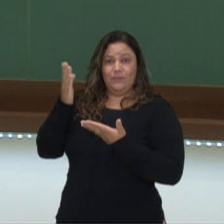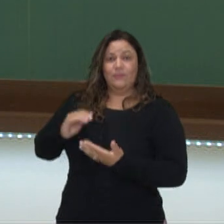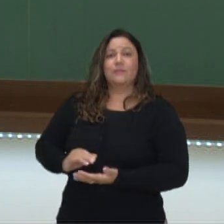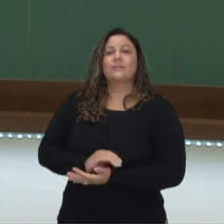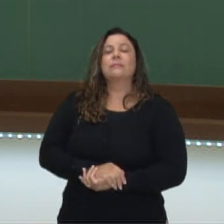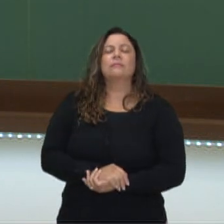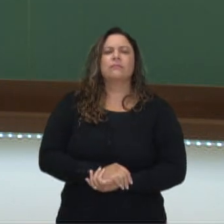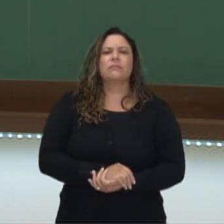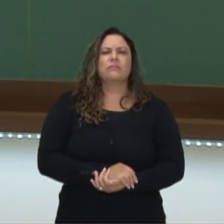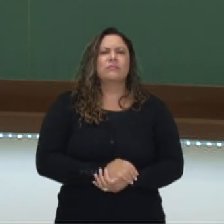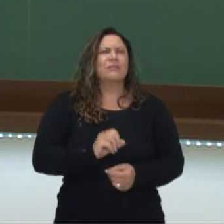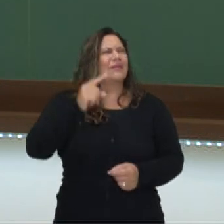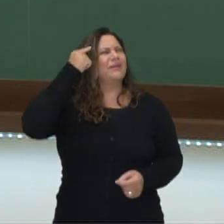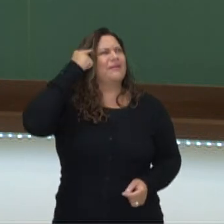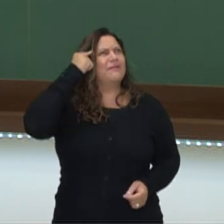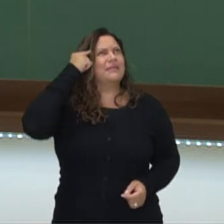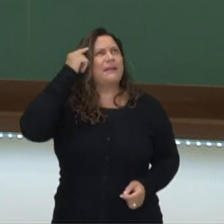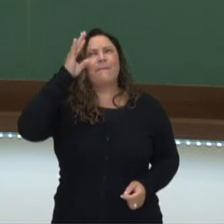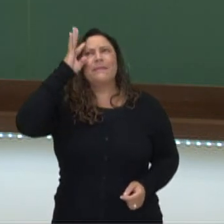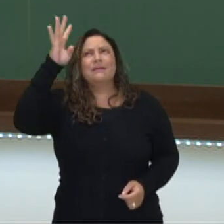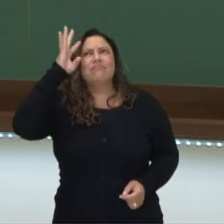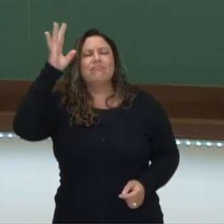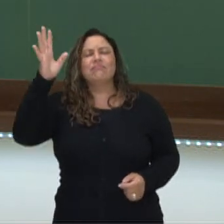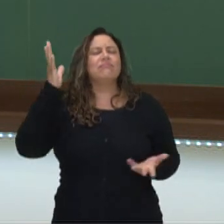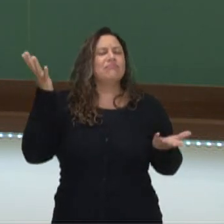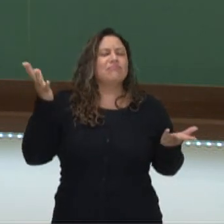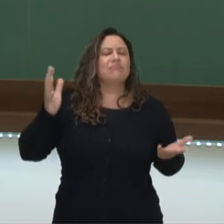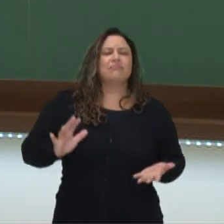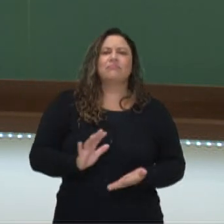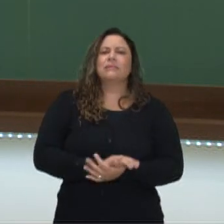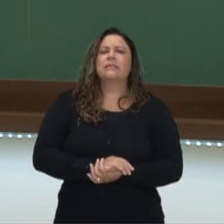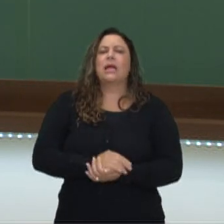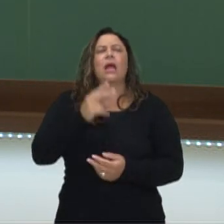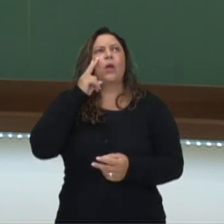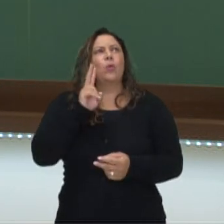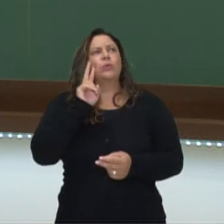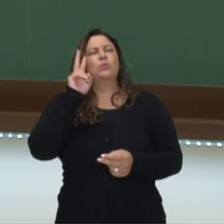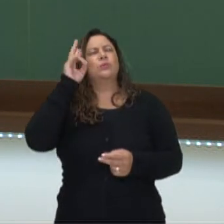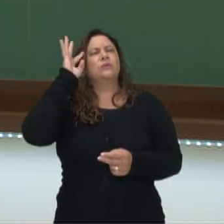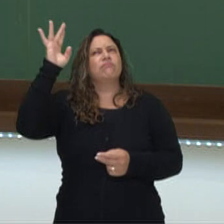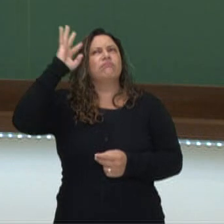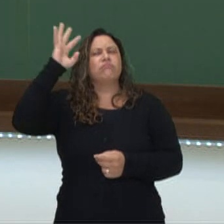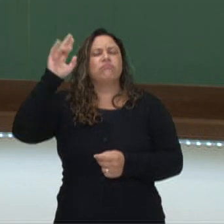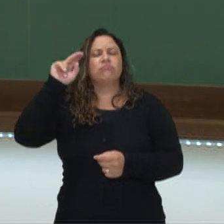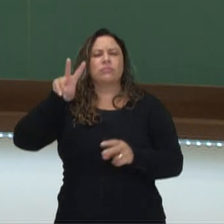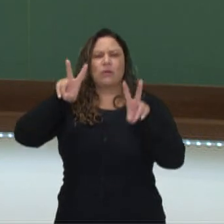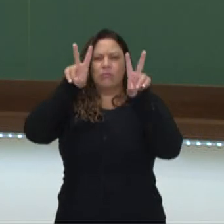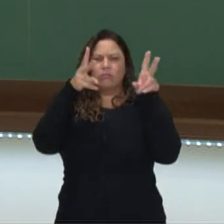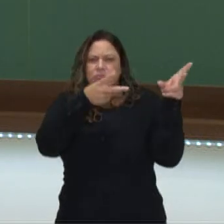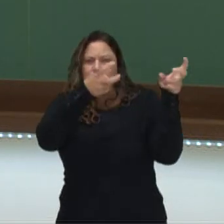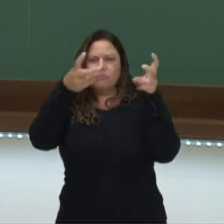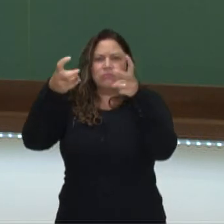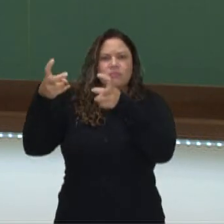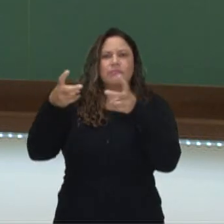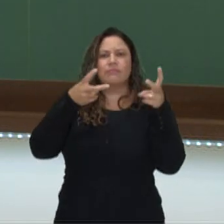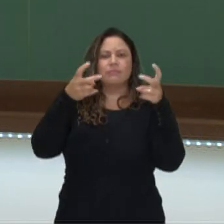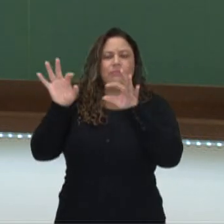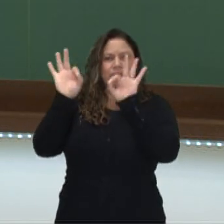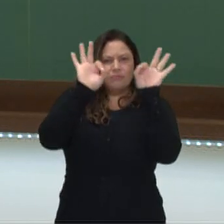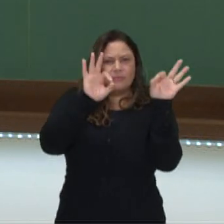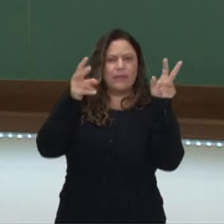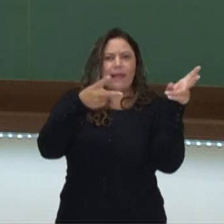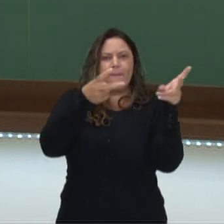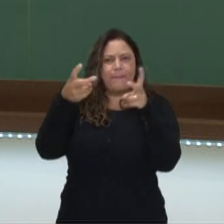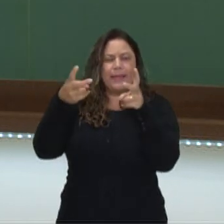Que ideia vem à sua cabeça, à sua mente, quando você olha para ela? Bom, vamos analisar essa imagem